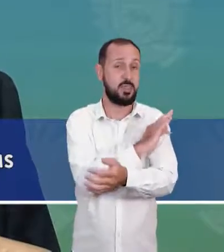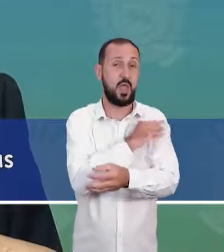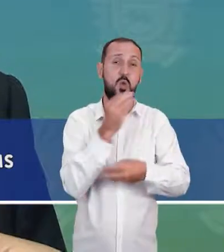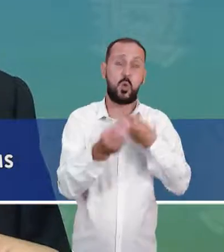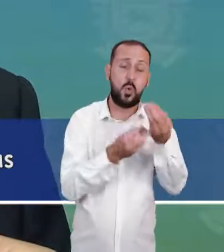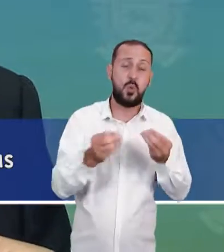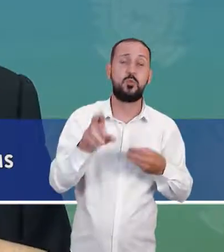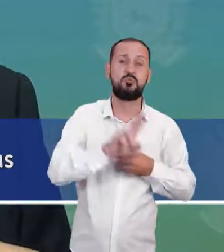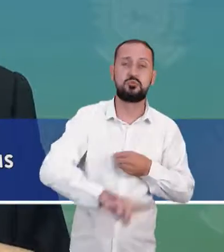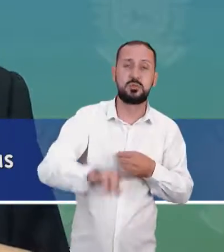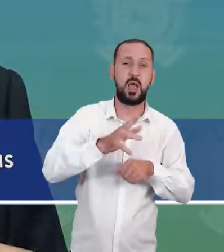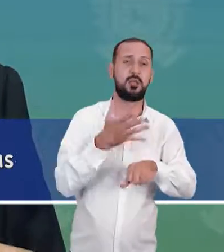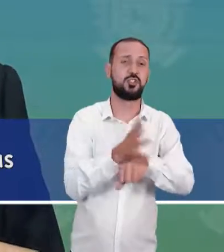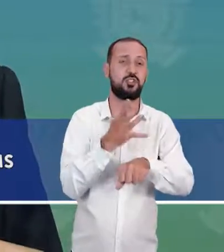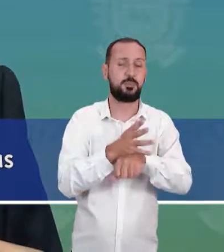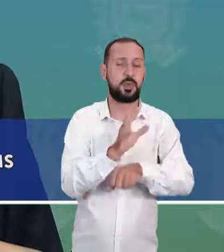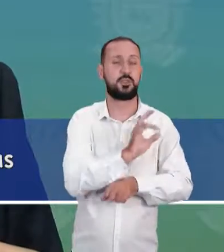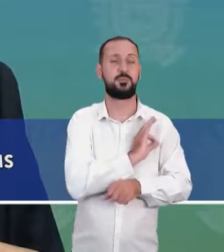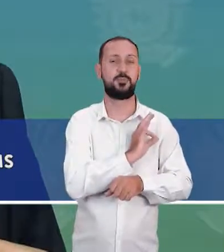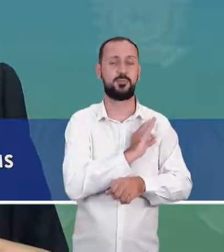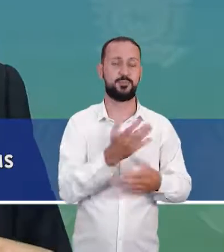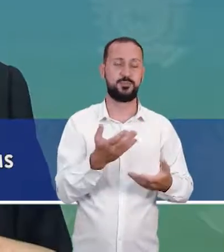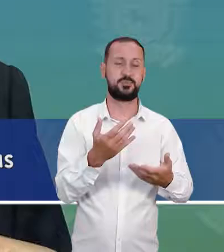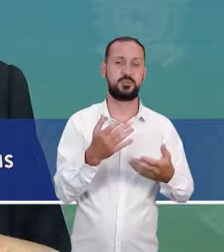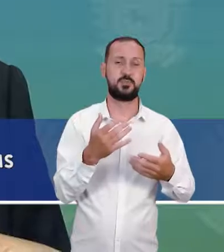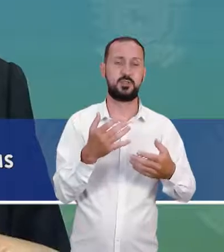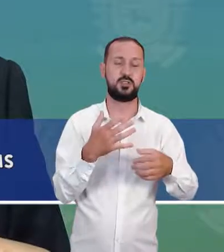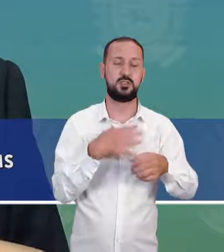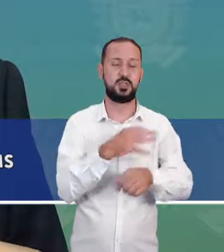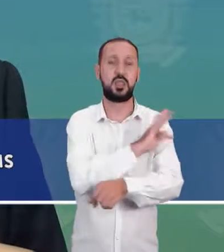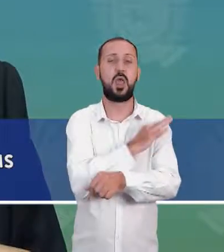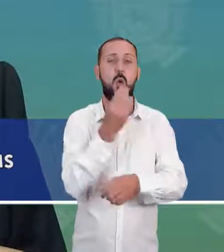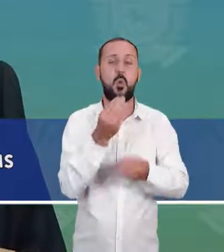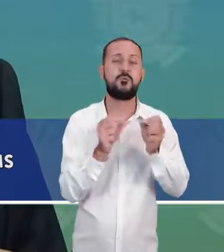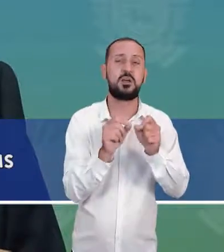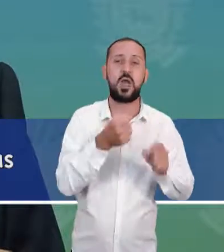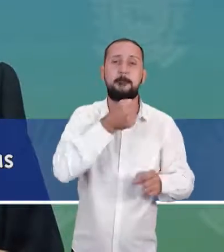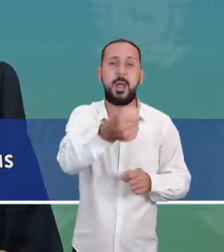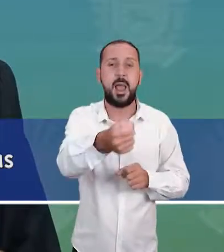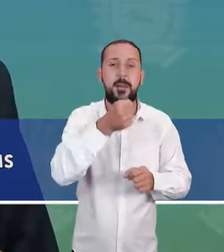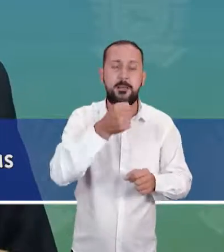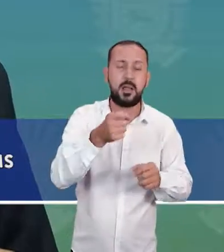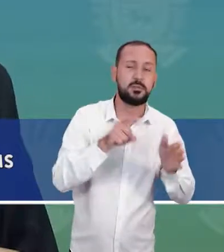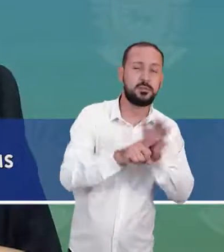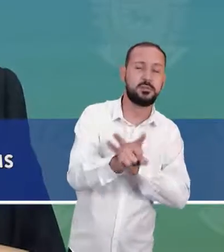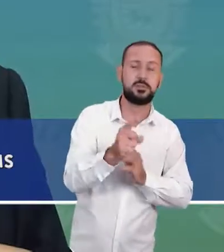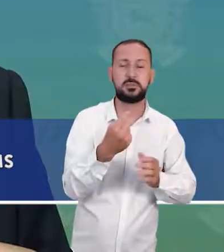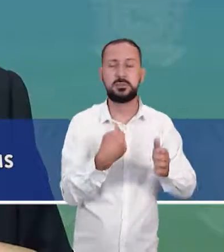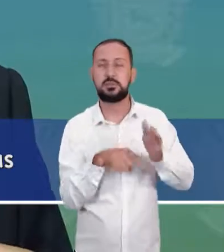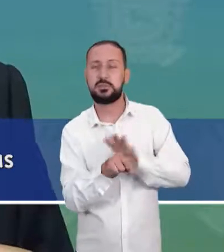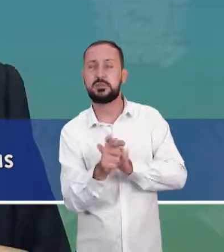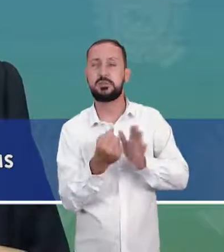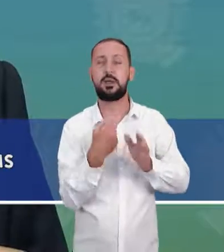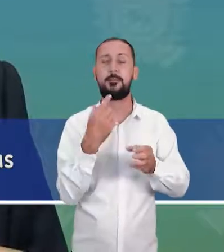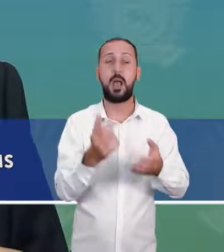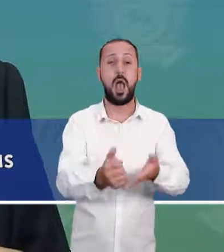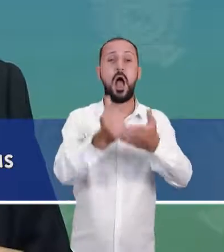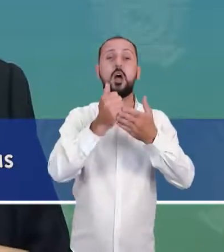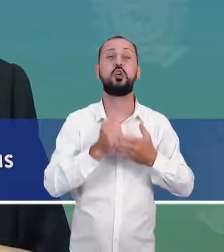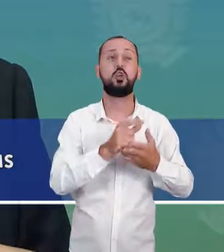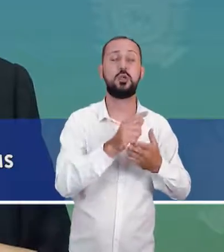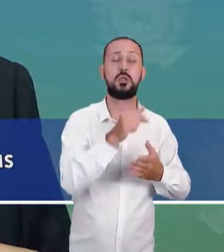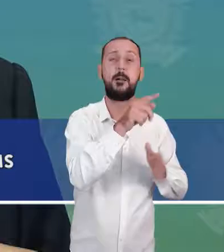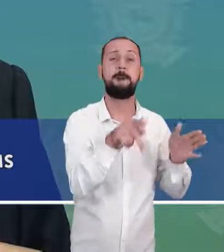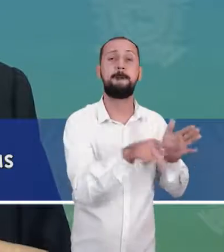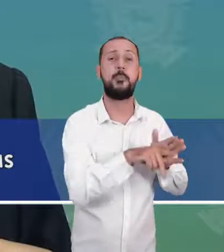de técnicas operacionais, de práticas policiais, de técnicas de interrogatório para a formalização